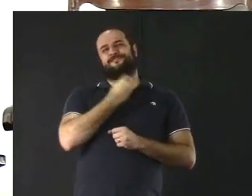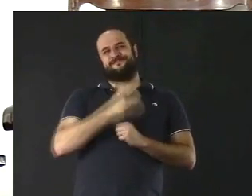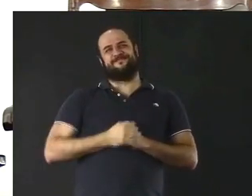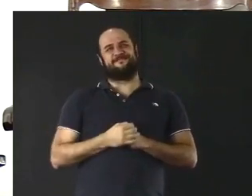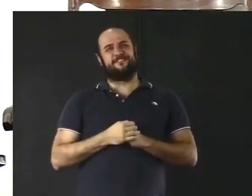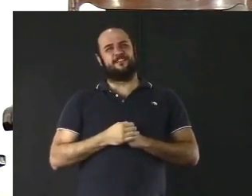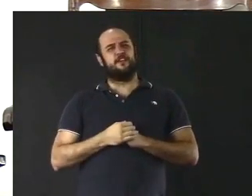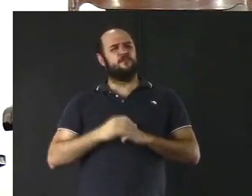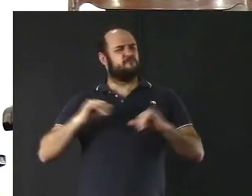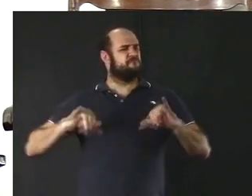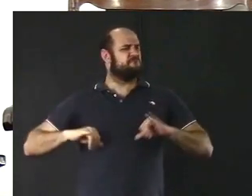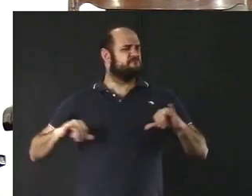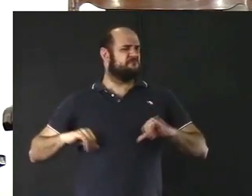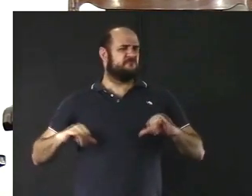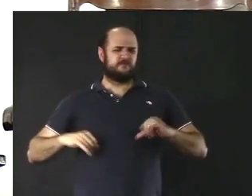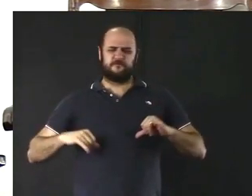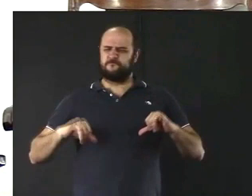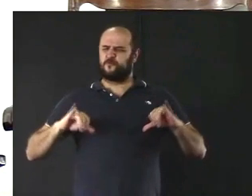o sofrimento,